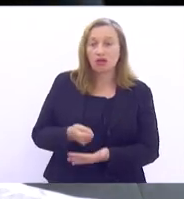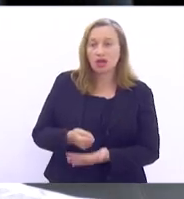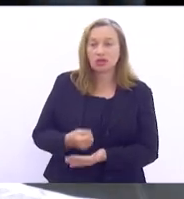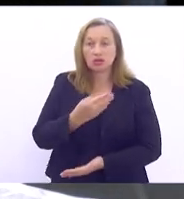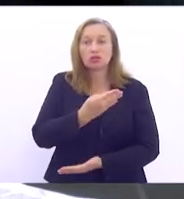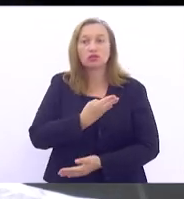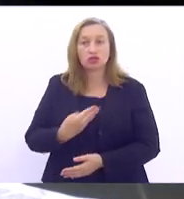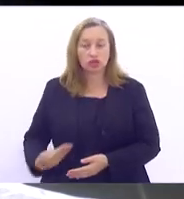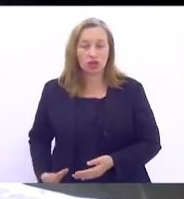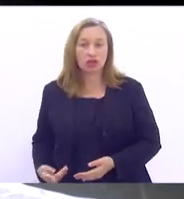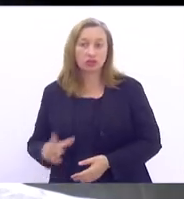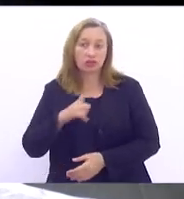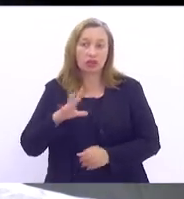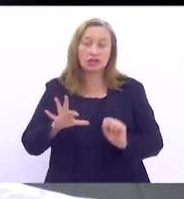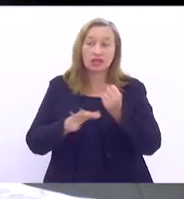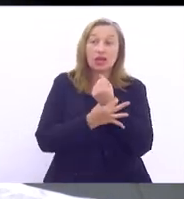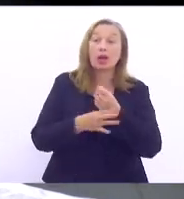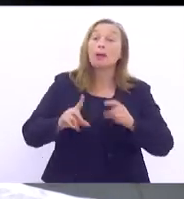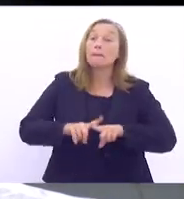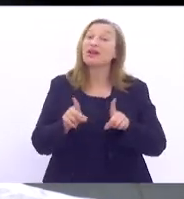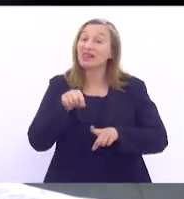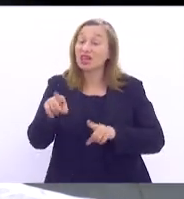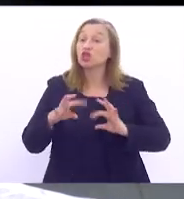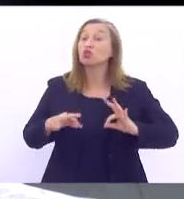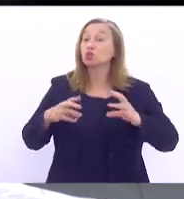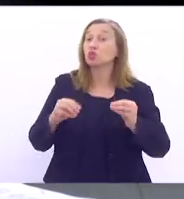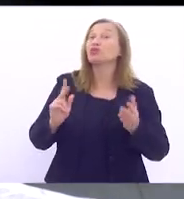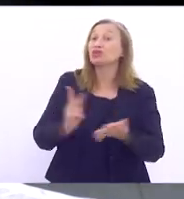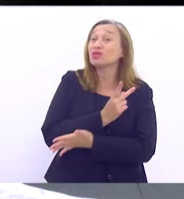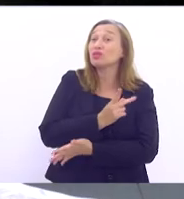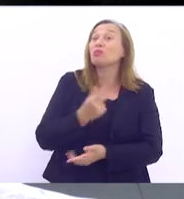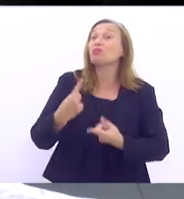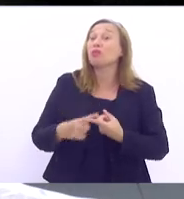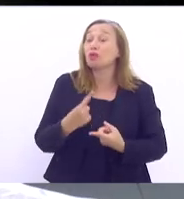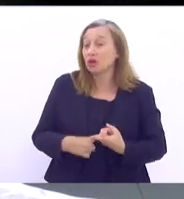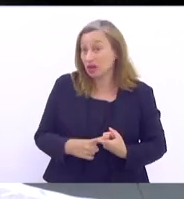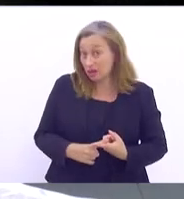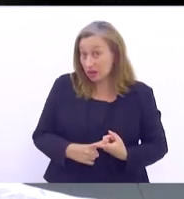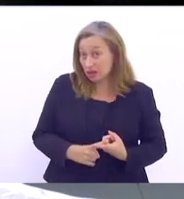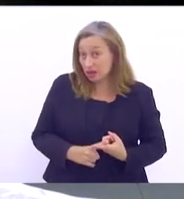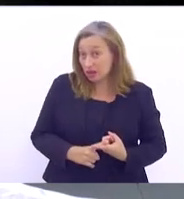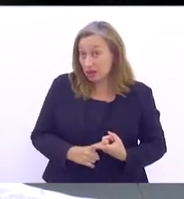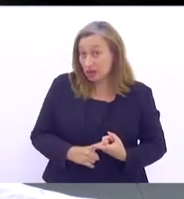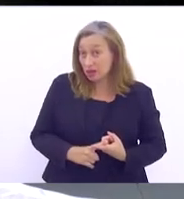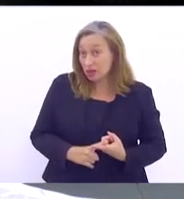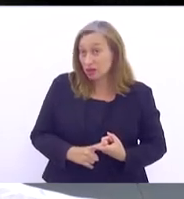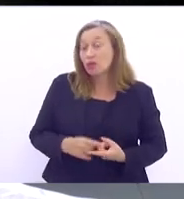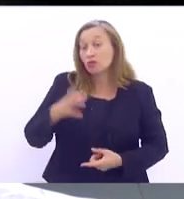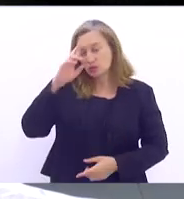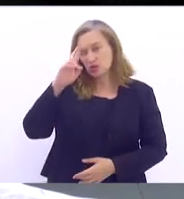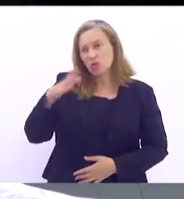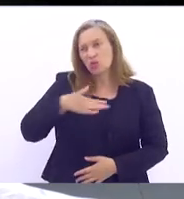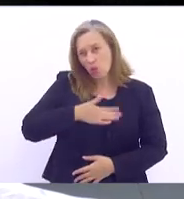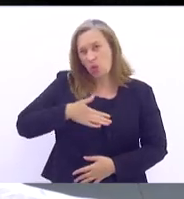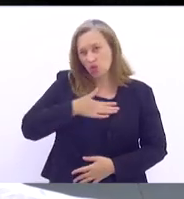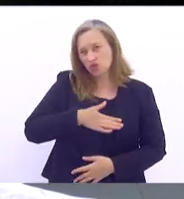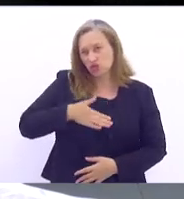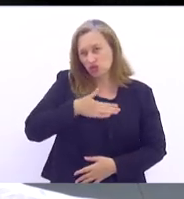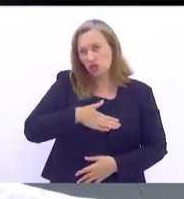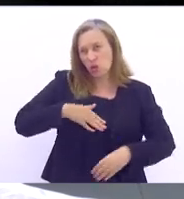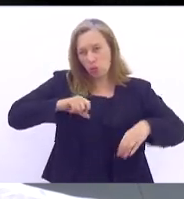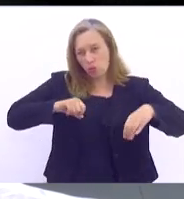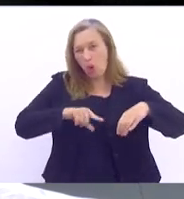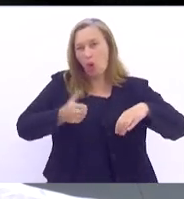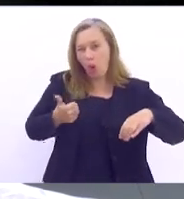que ali tudo isso aconteceu, porque era quem o senhor gosta de futebol, eu sei que o senhor é um